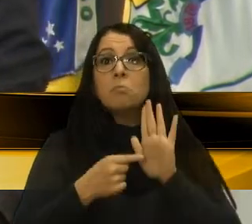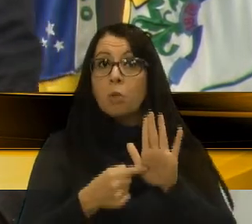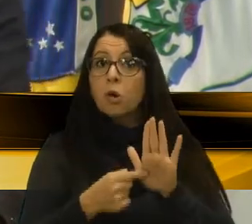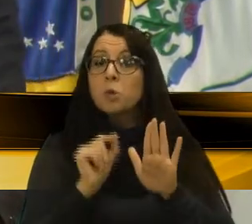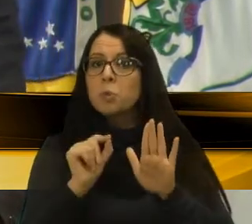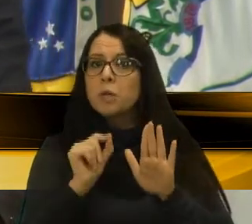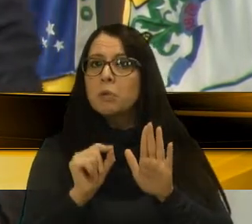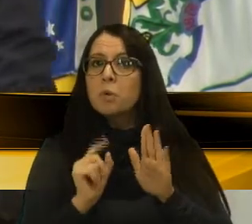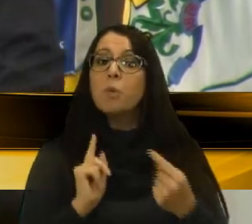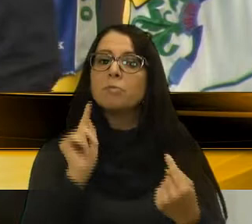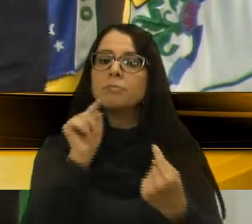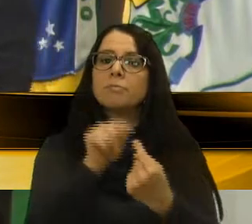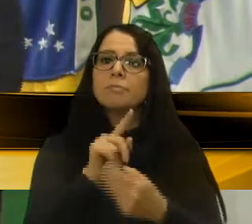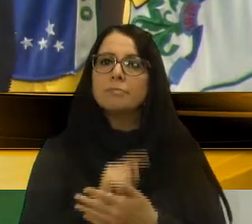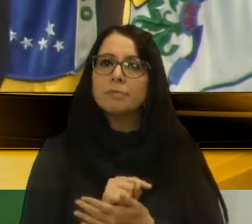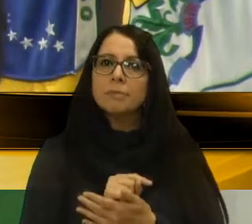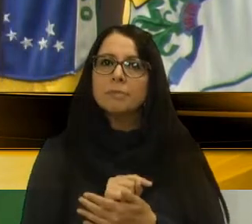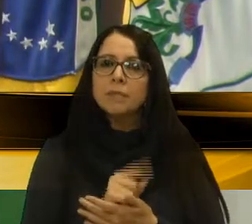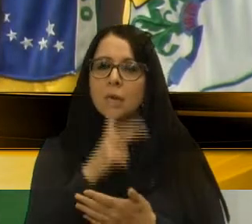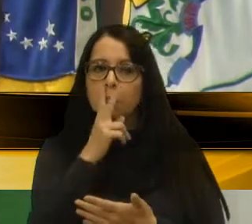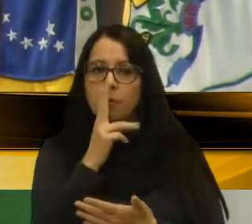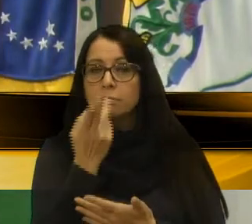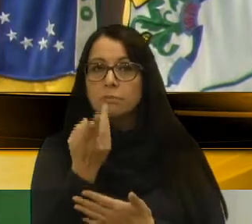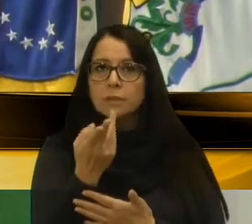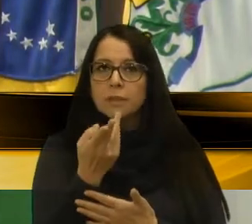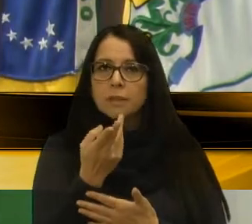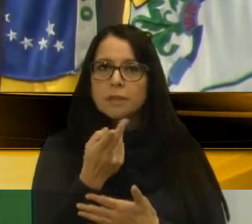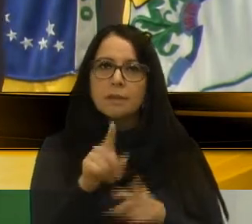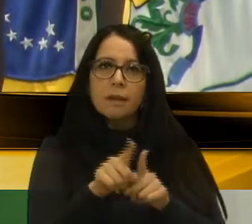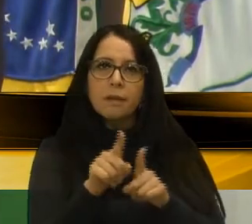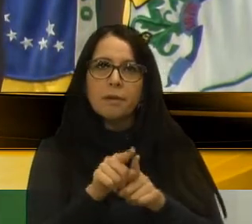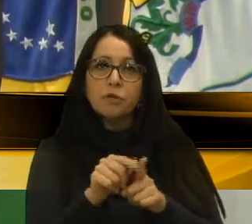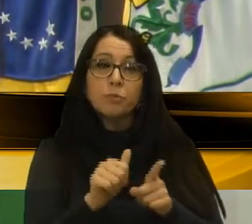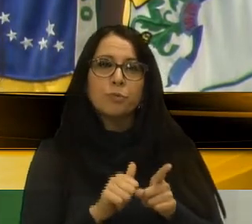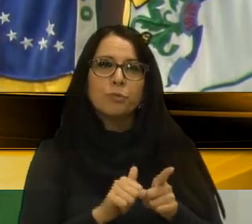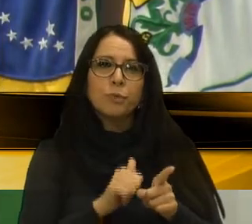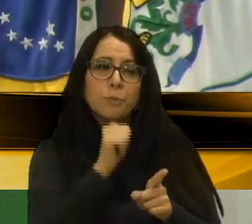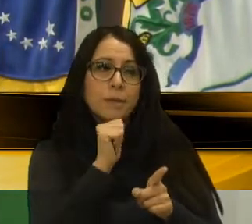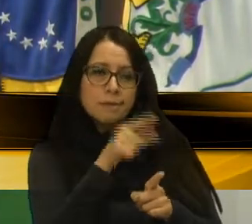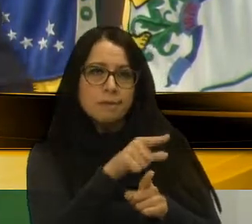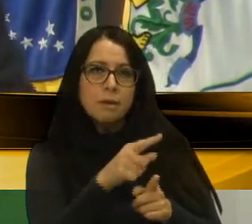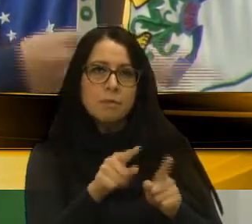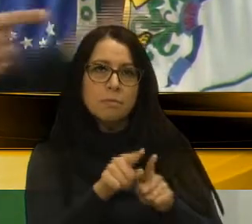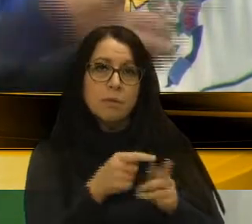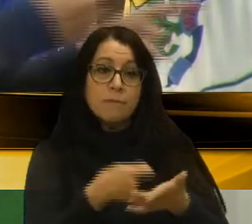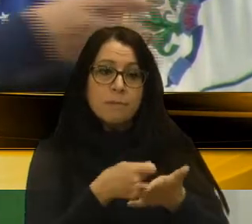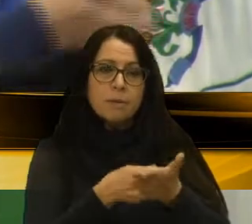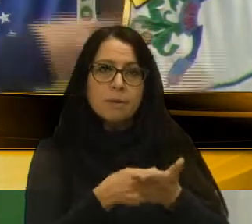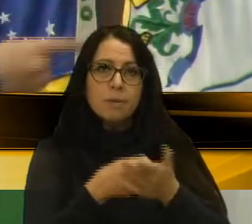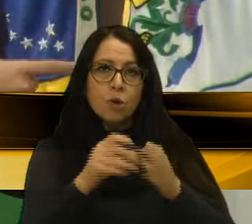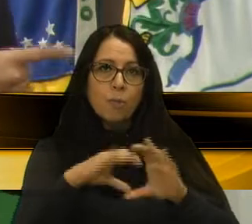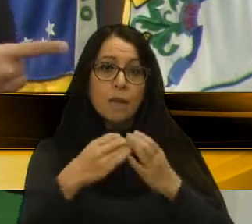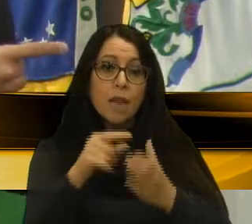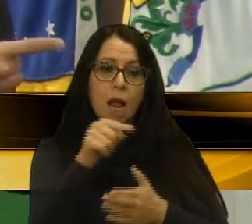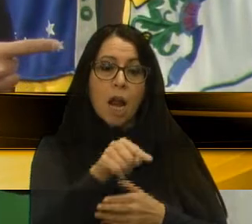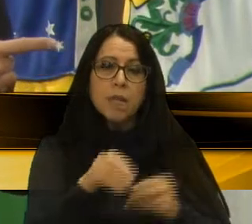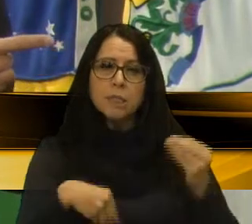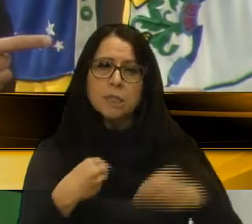qual a intenção, que é dar um corretivo no Marciano, que vinha aqui pressionar o governo, para que a comunidade lá